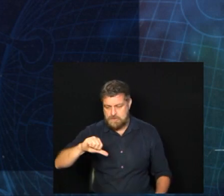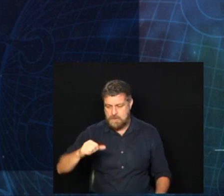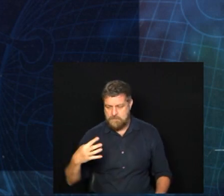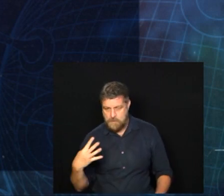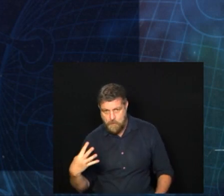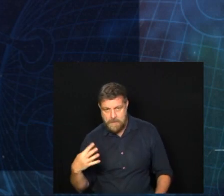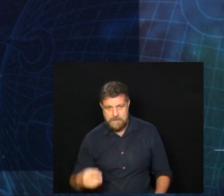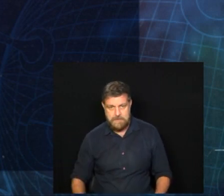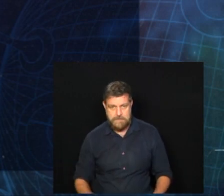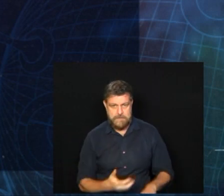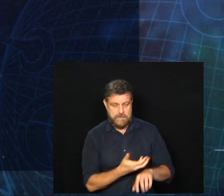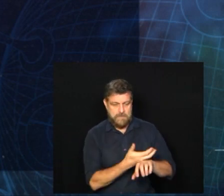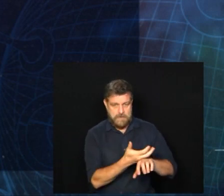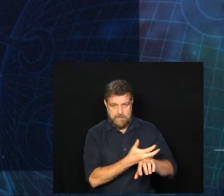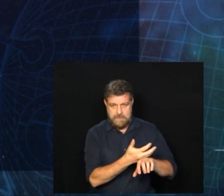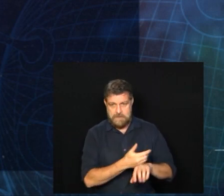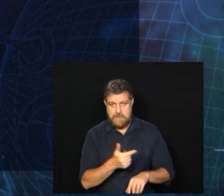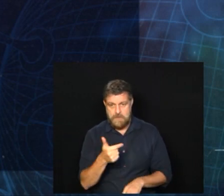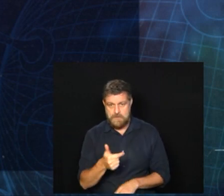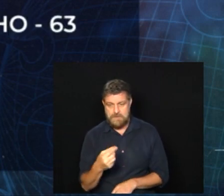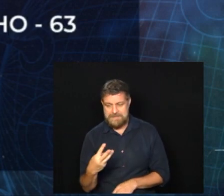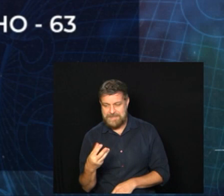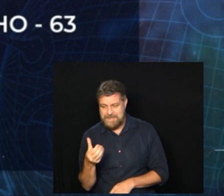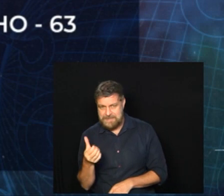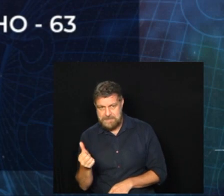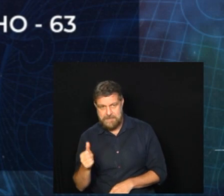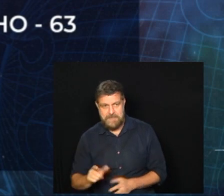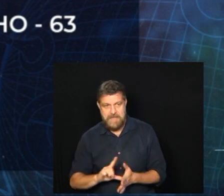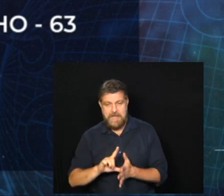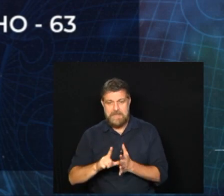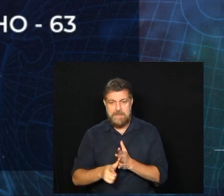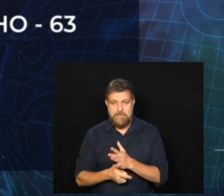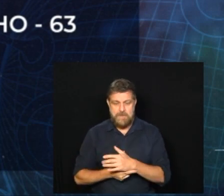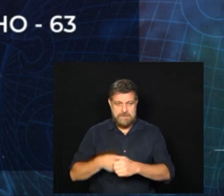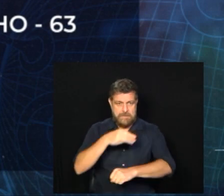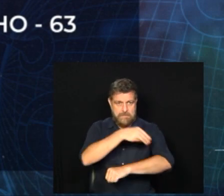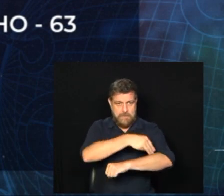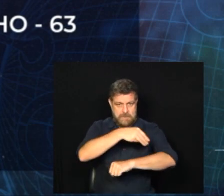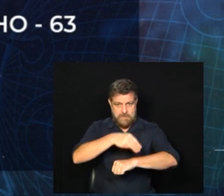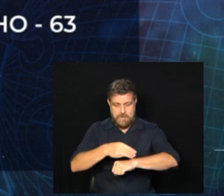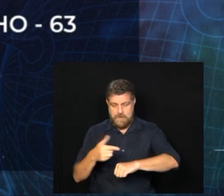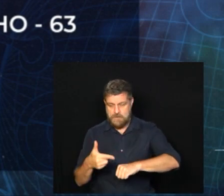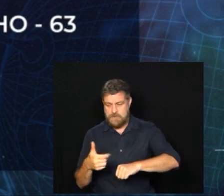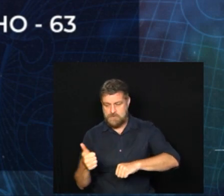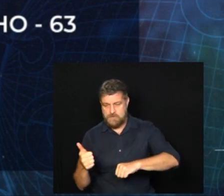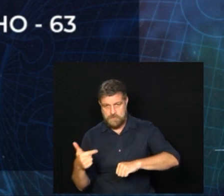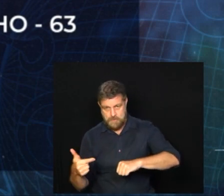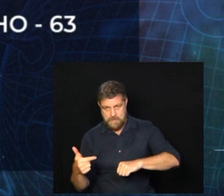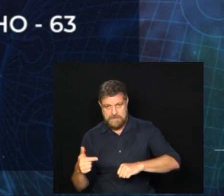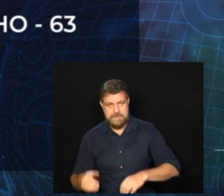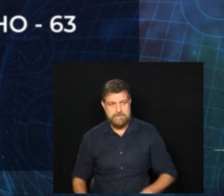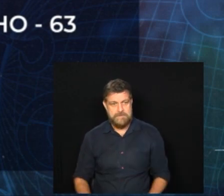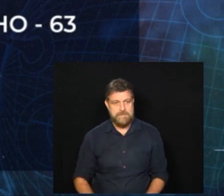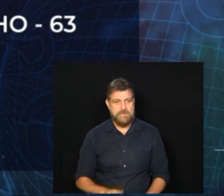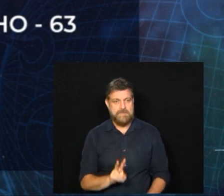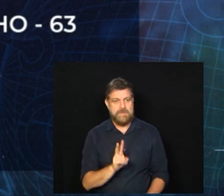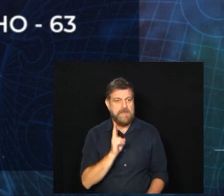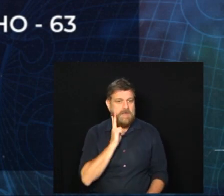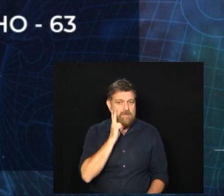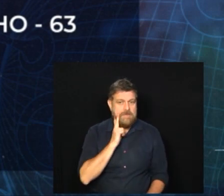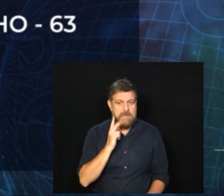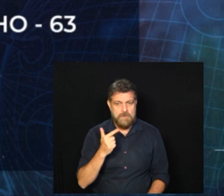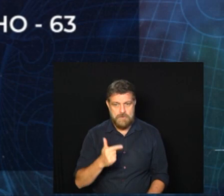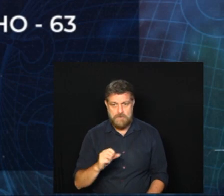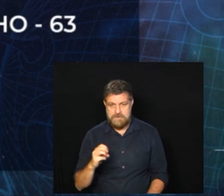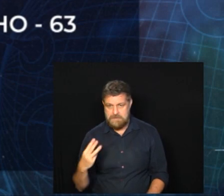294, Nova Odessa 236, depois nós temos Montemor com 212, Vinhedo continua com 203,